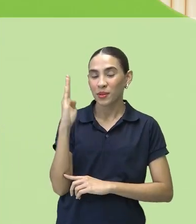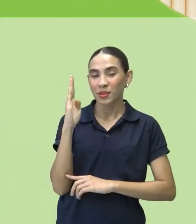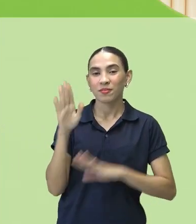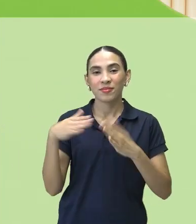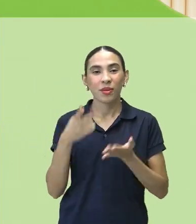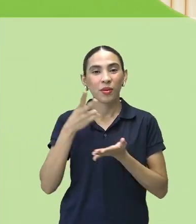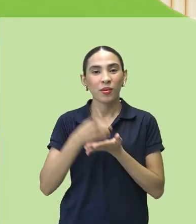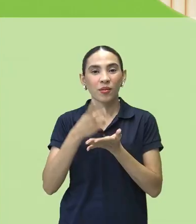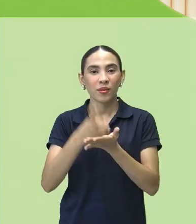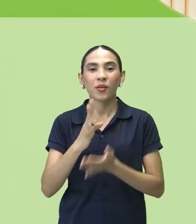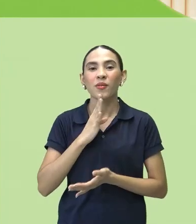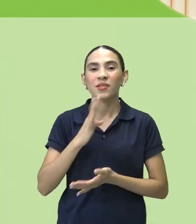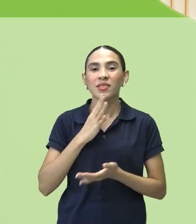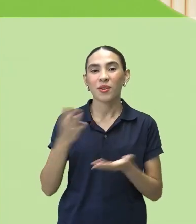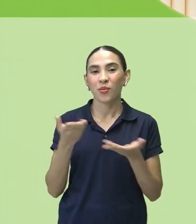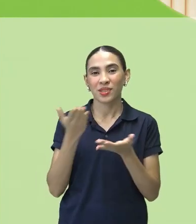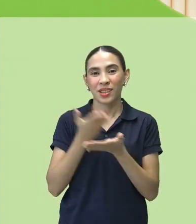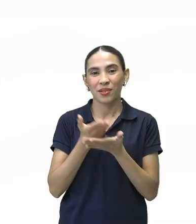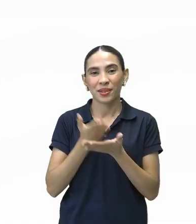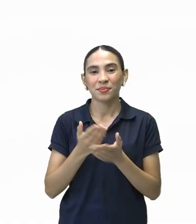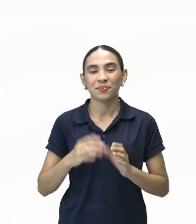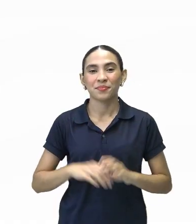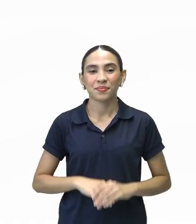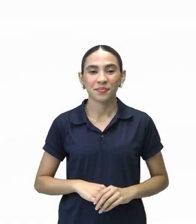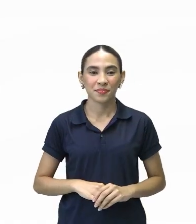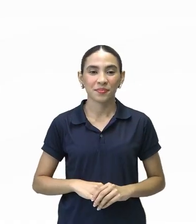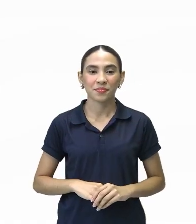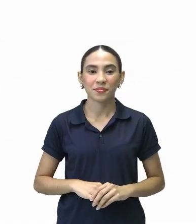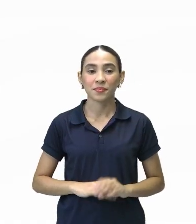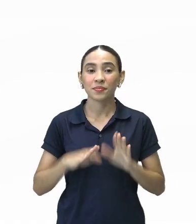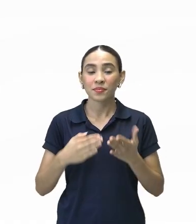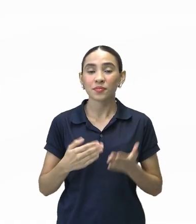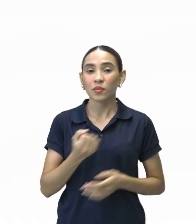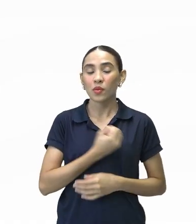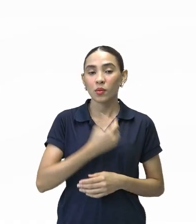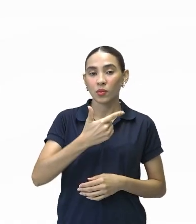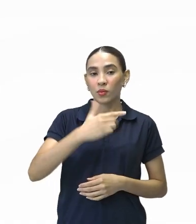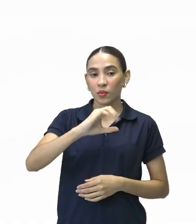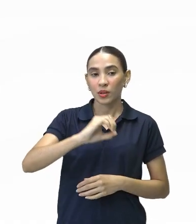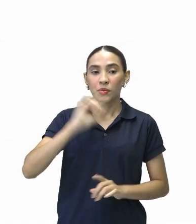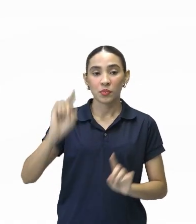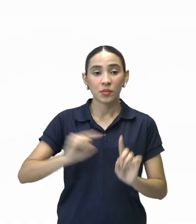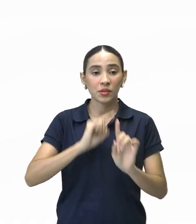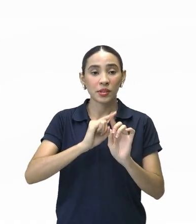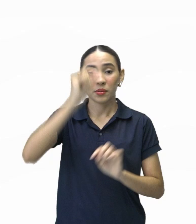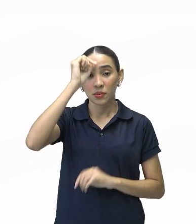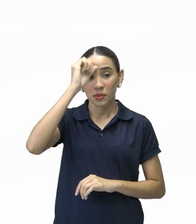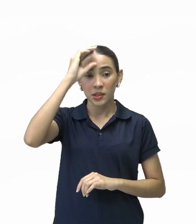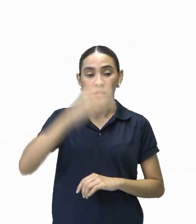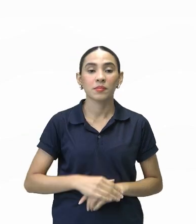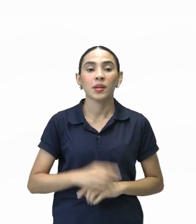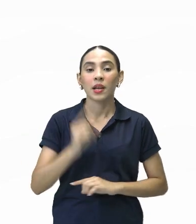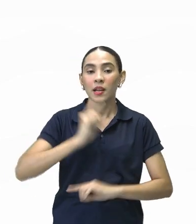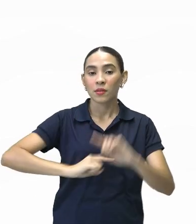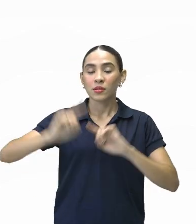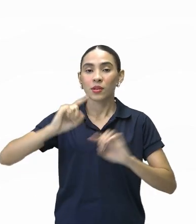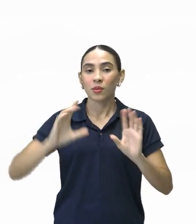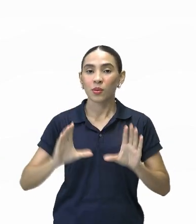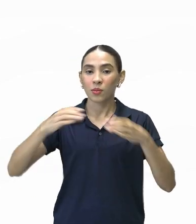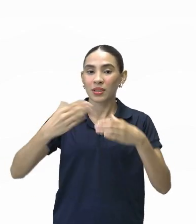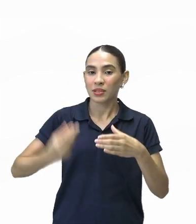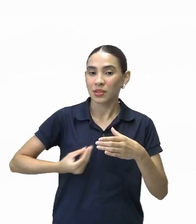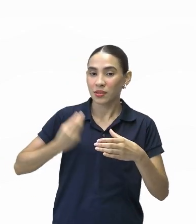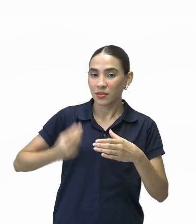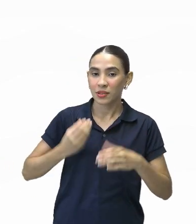e vamos conhecer a nossa aula de hoje. A aula de número 20, Objetos de Conhecimento, Evolução dos